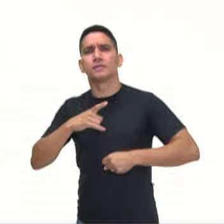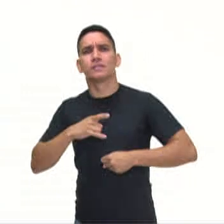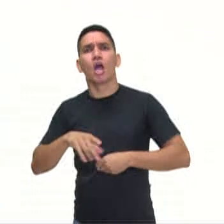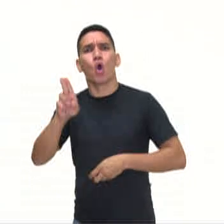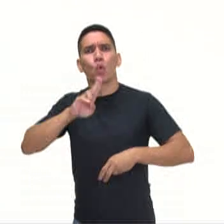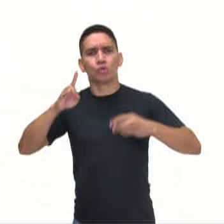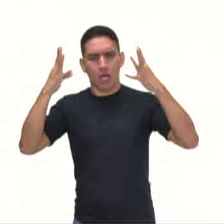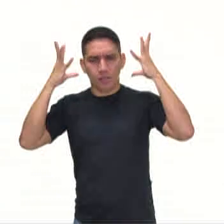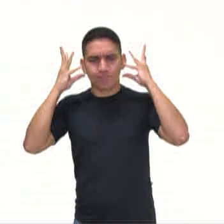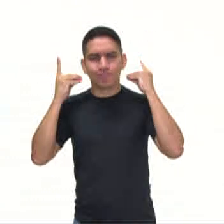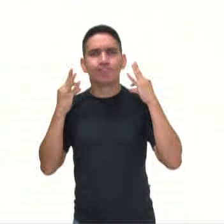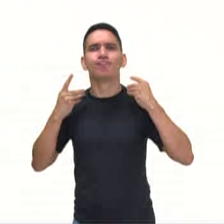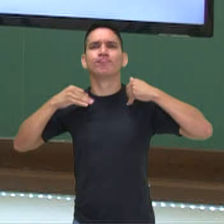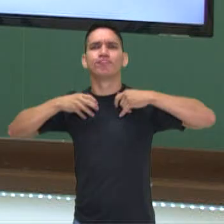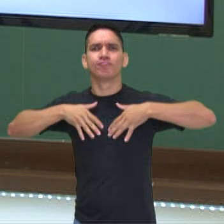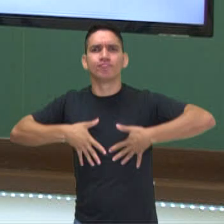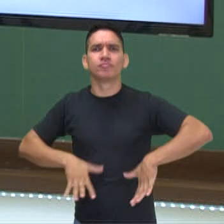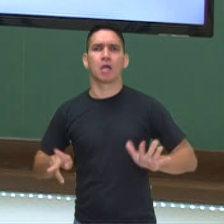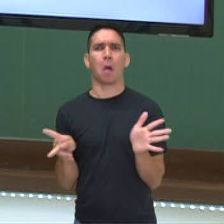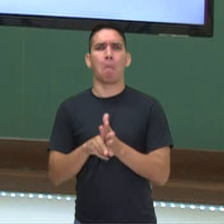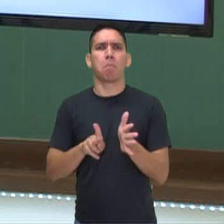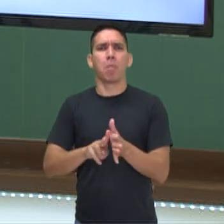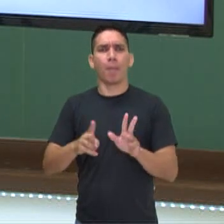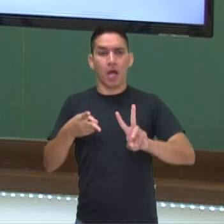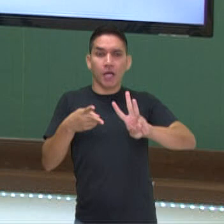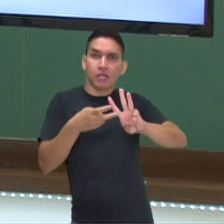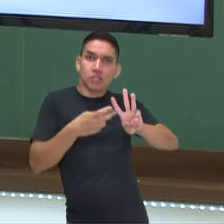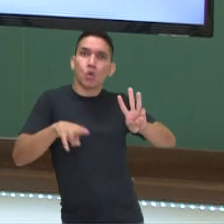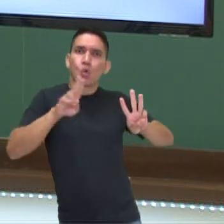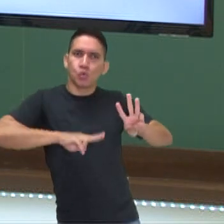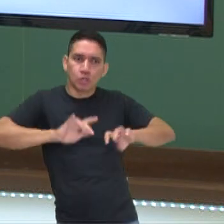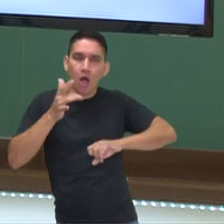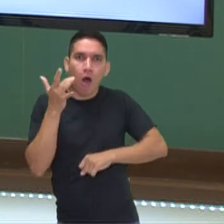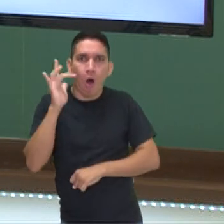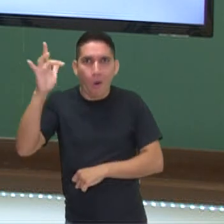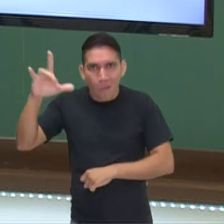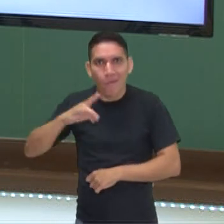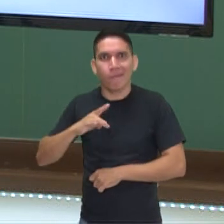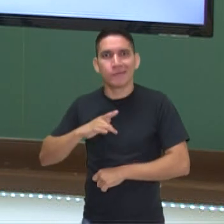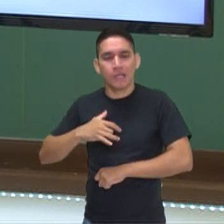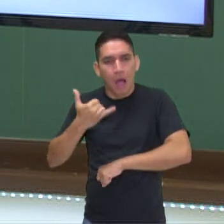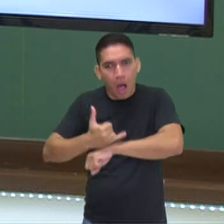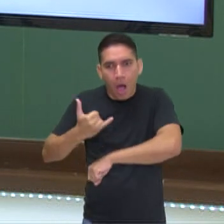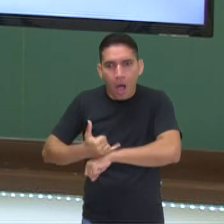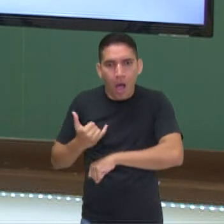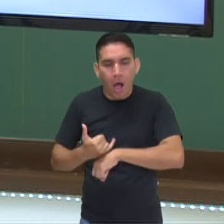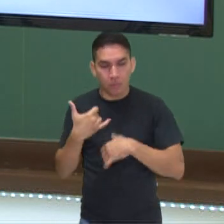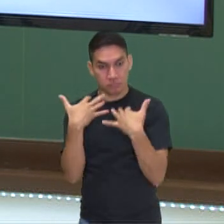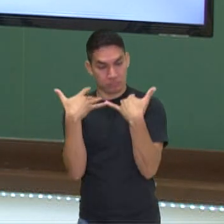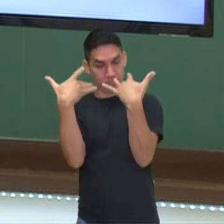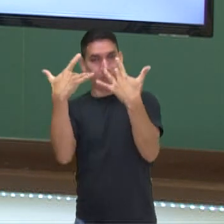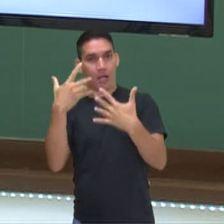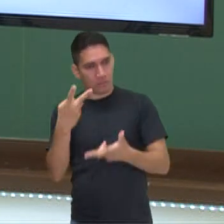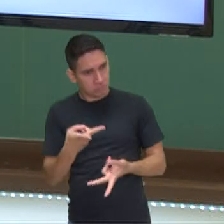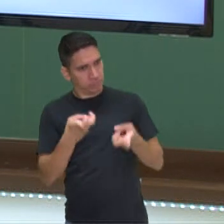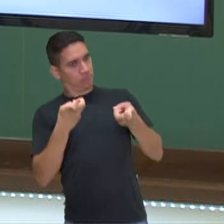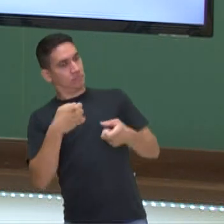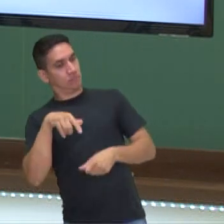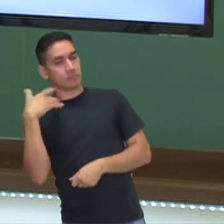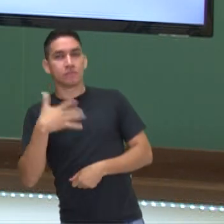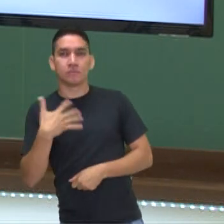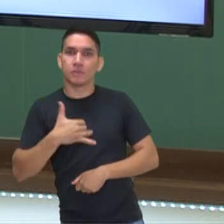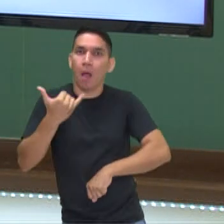indígenas usavam, né, esses enfeites de ouro, de metal precioso, concluíram que havia ouro nessa região, que era um dos